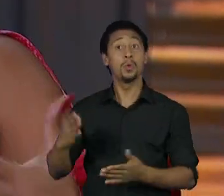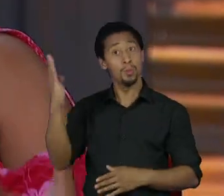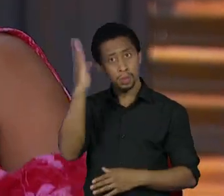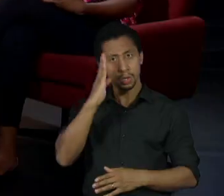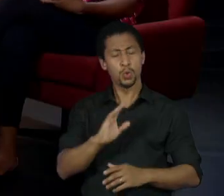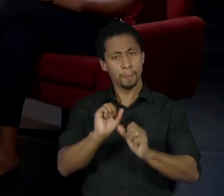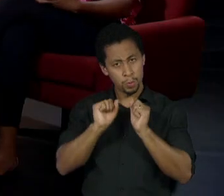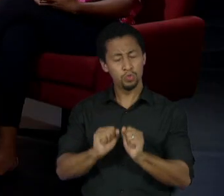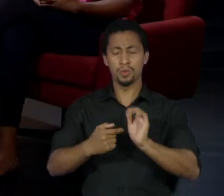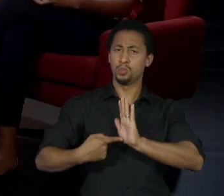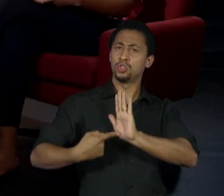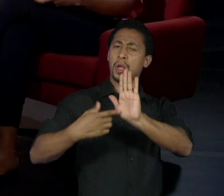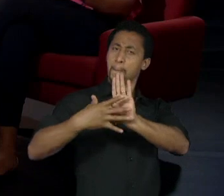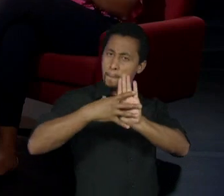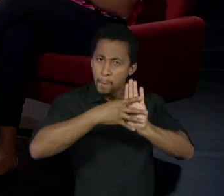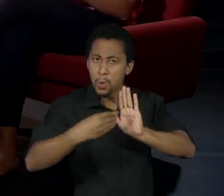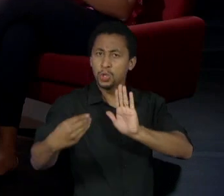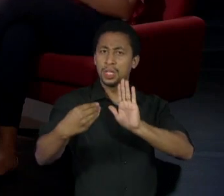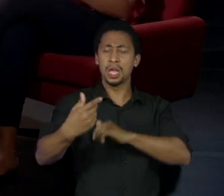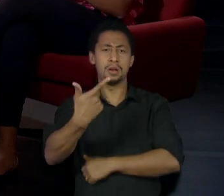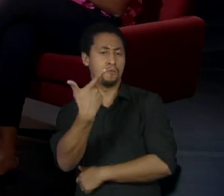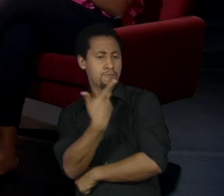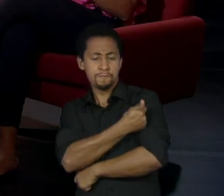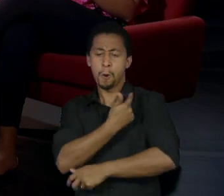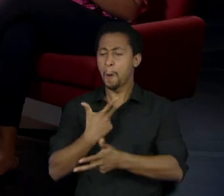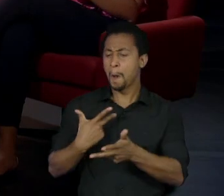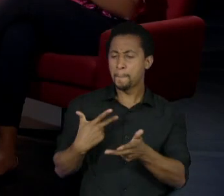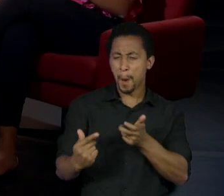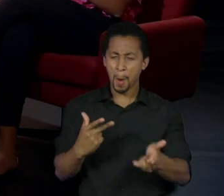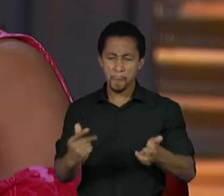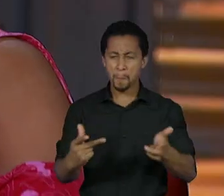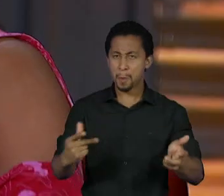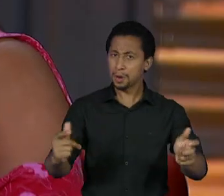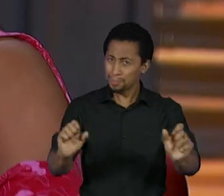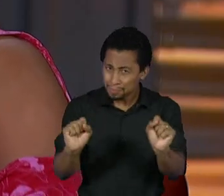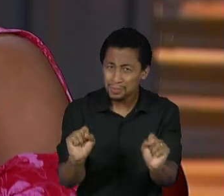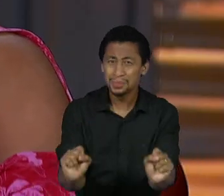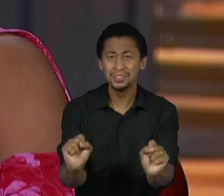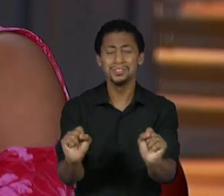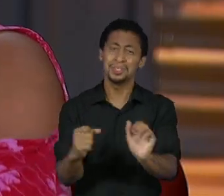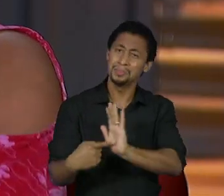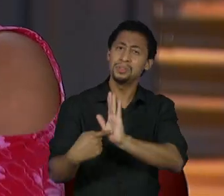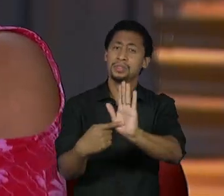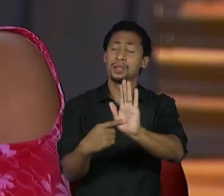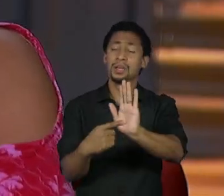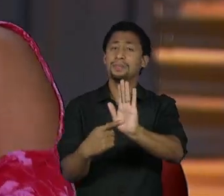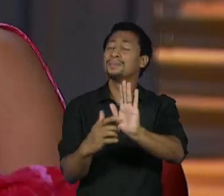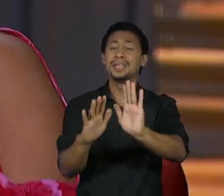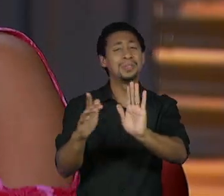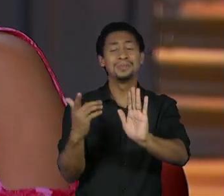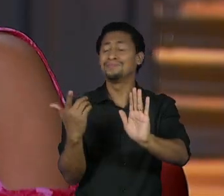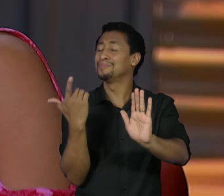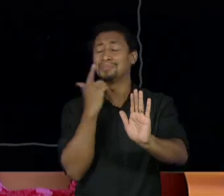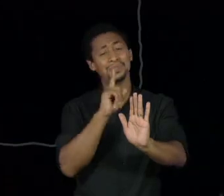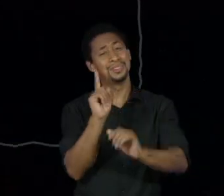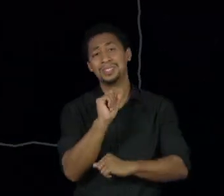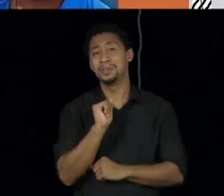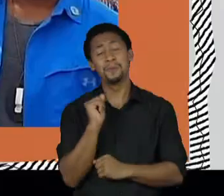da vacinação e imunização no mundo e não foi porque a gente tem um governo que optou pelo